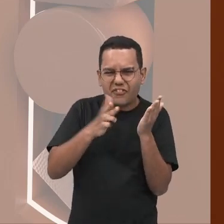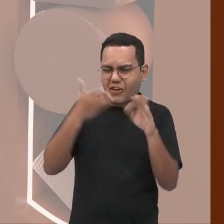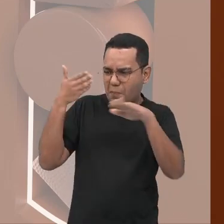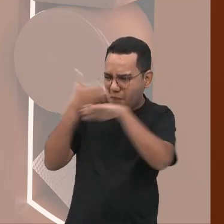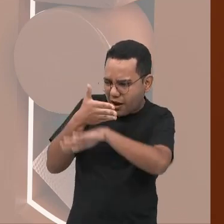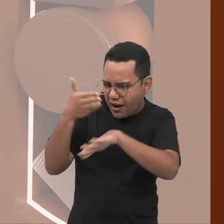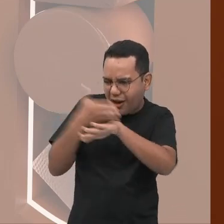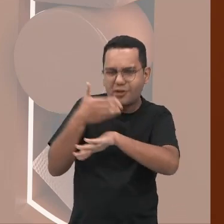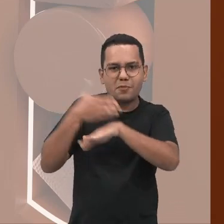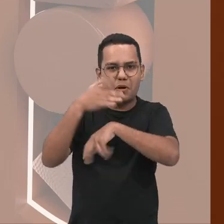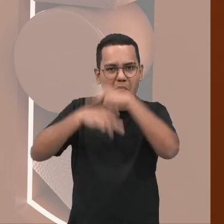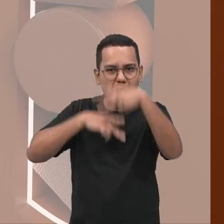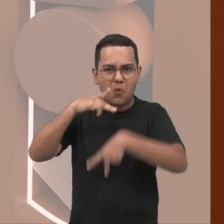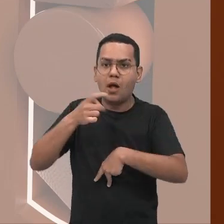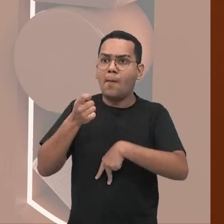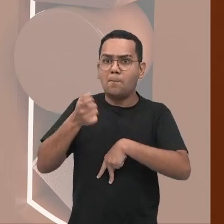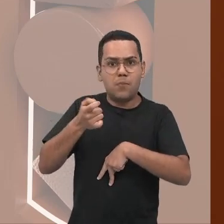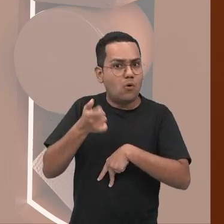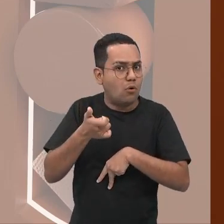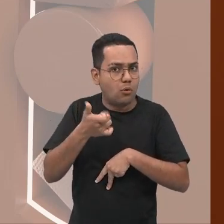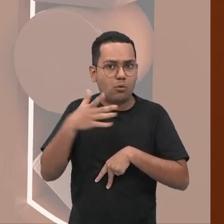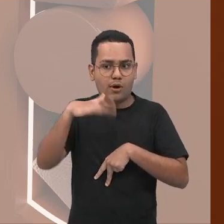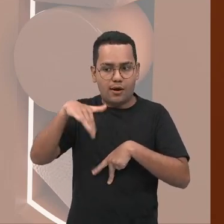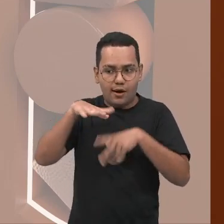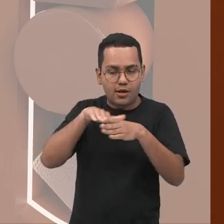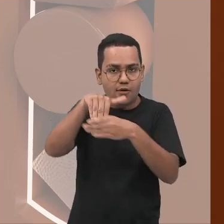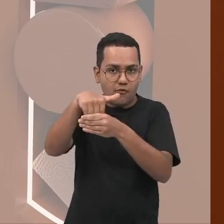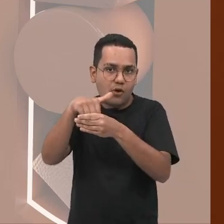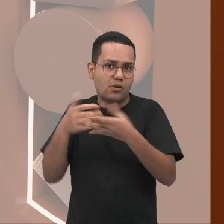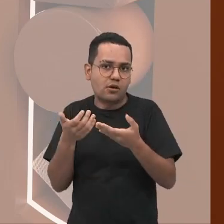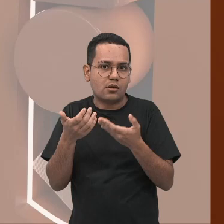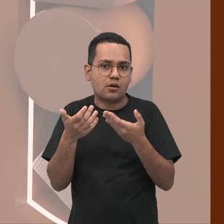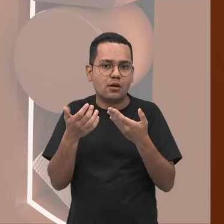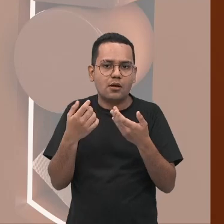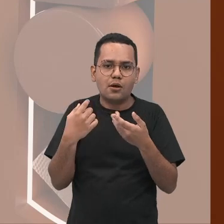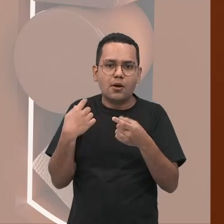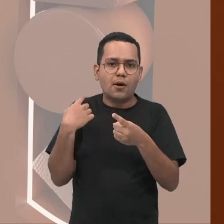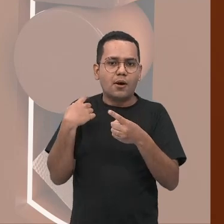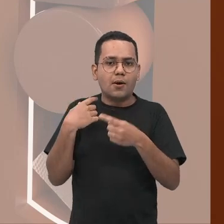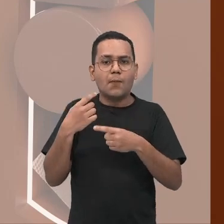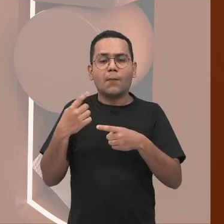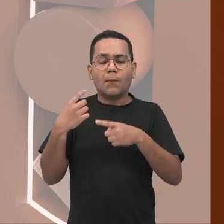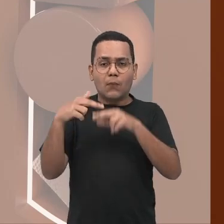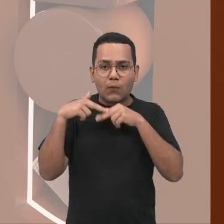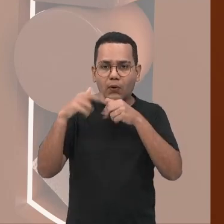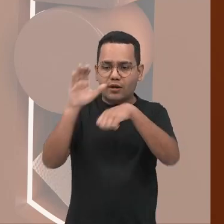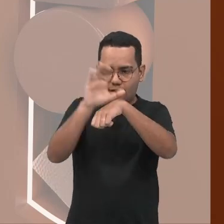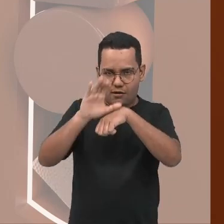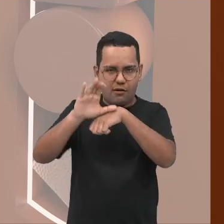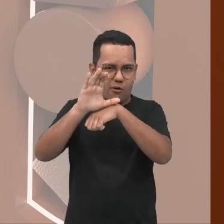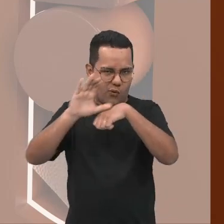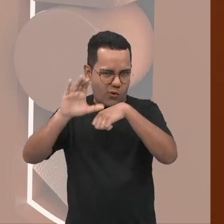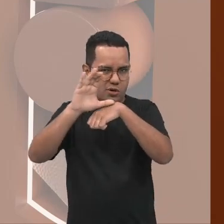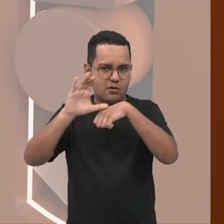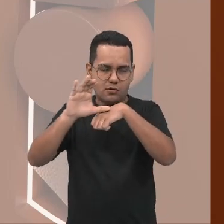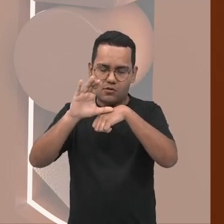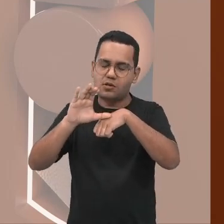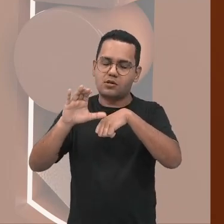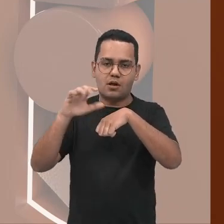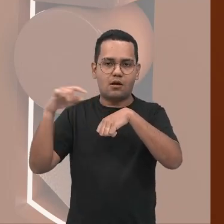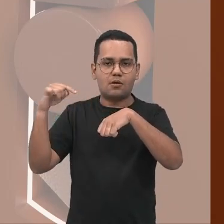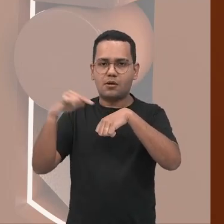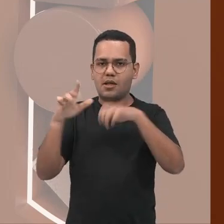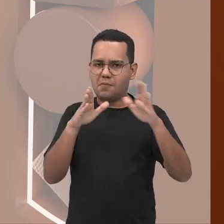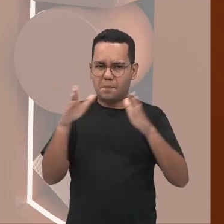população no poder, porque eles não estavam totalmente alheios, né? A Constituição, que nós vimos, a Constituição de 1824, deixou a